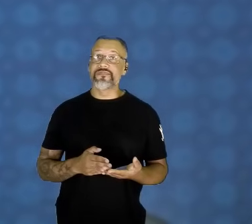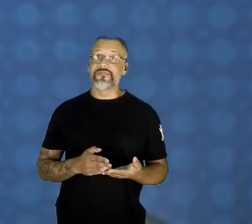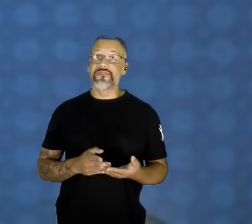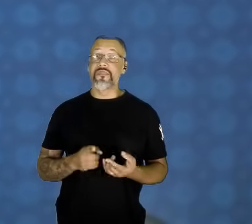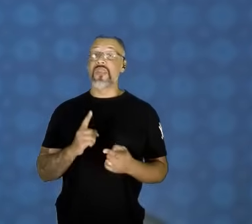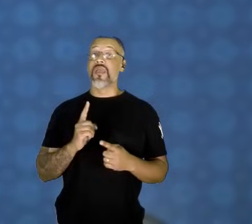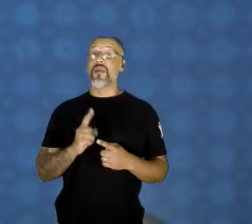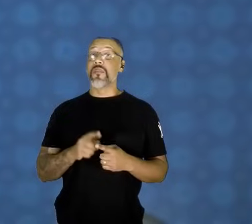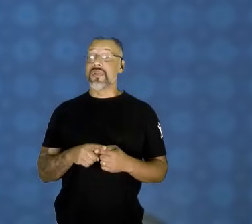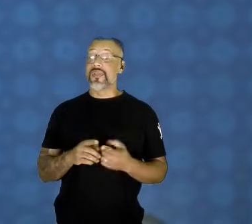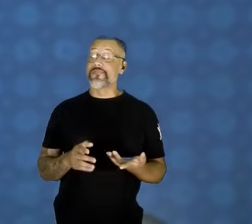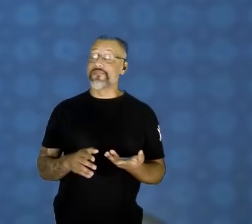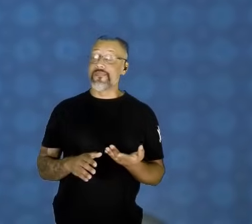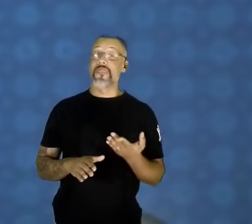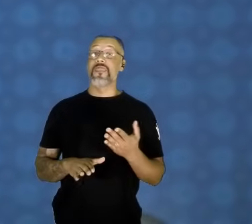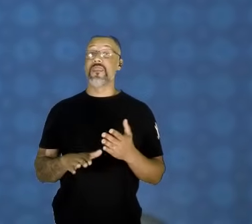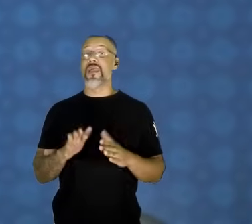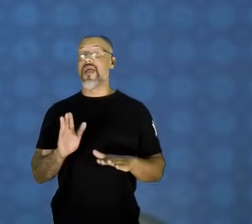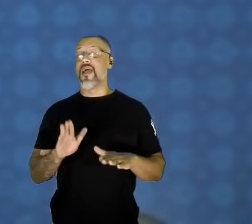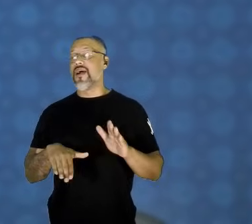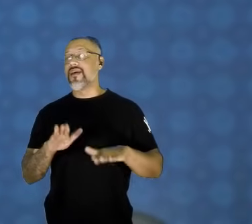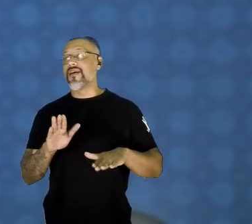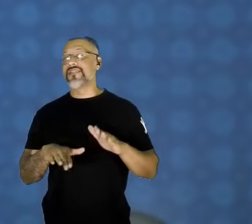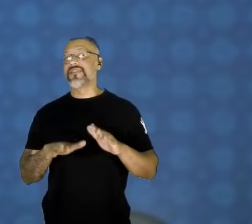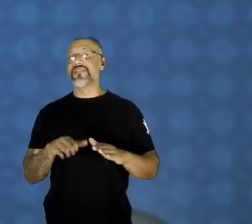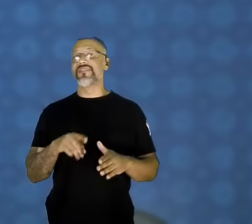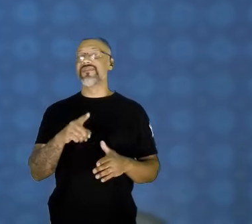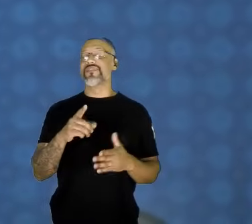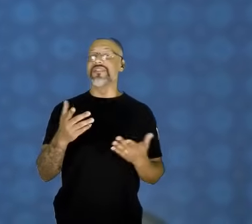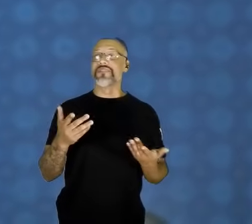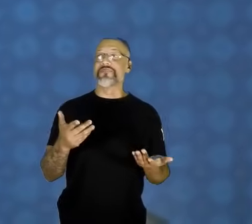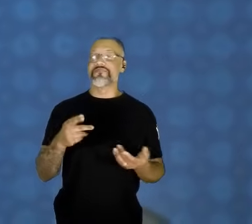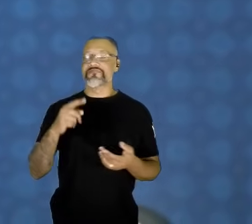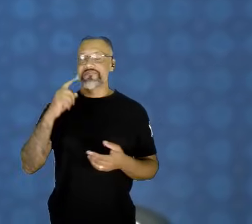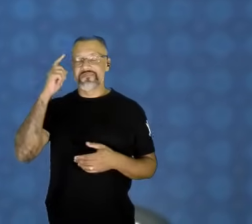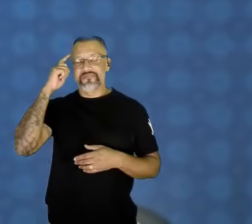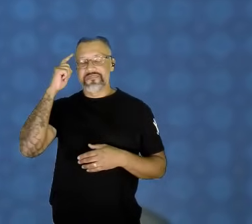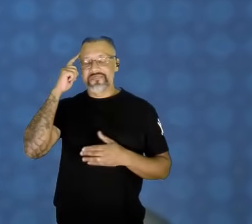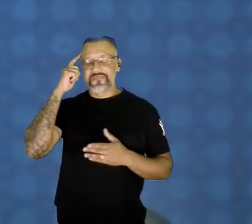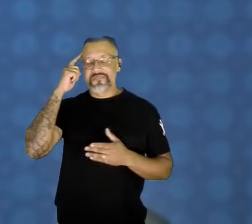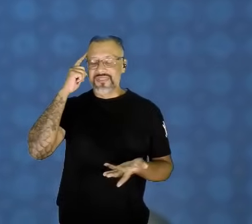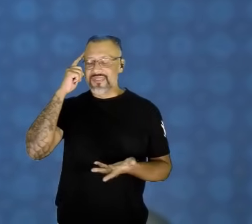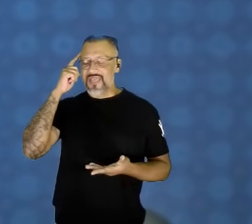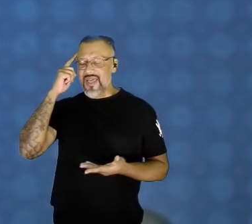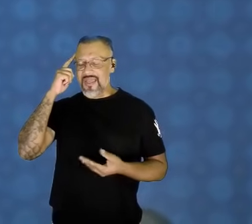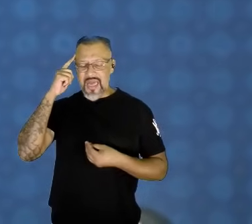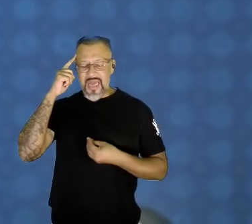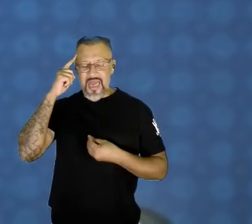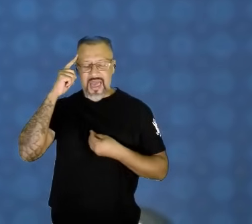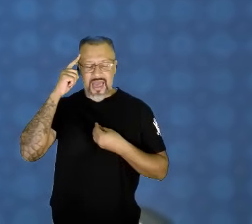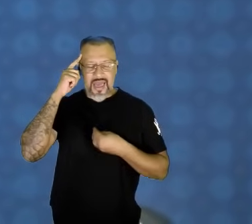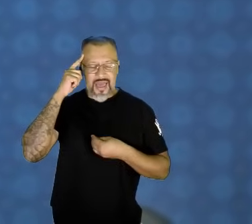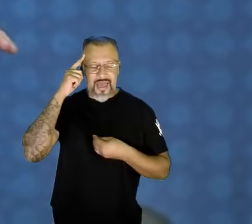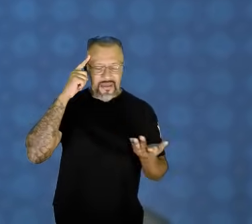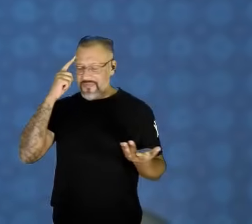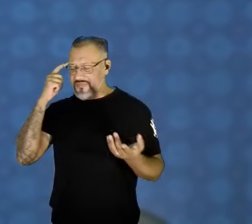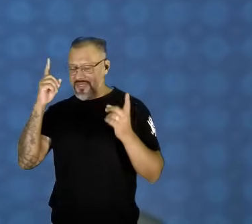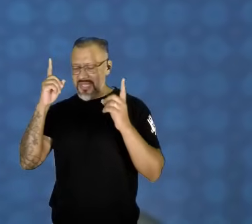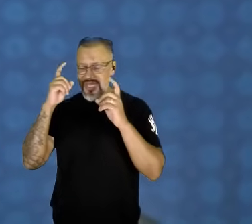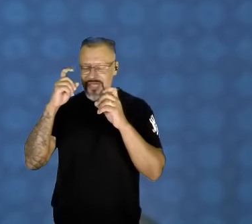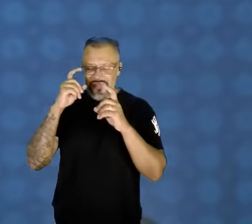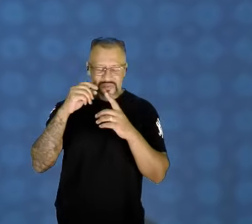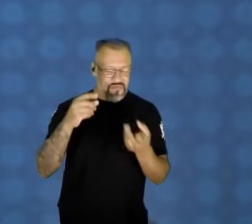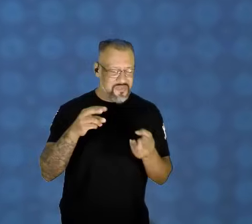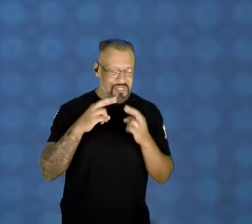de absurdo, está levando essa mulher para falar com quem? Com Jesus. Cuidado quando você começa a